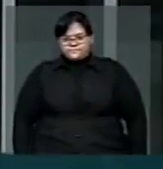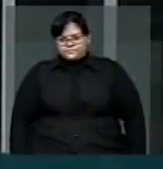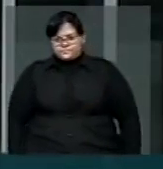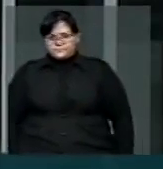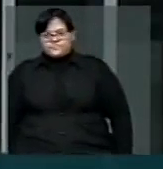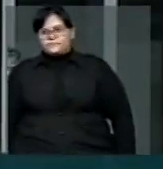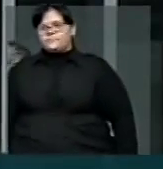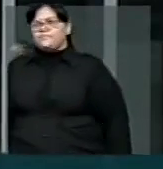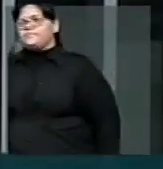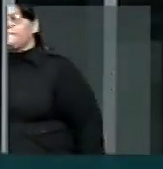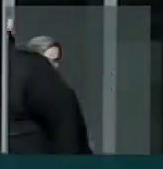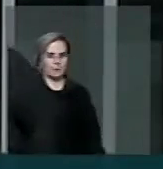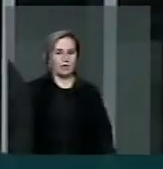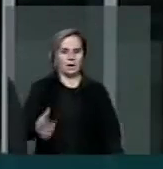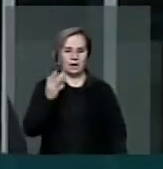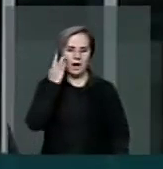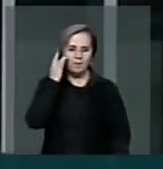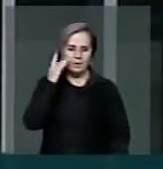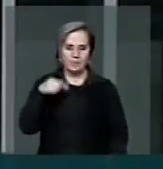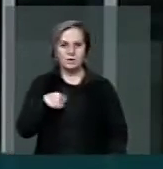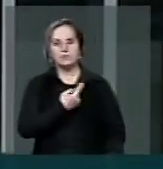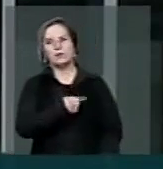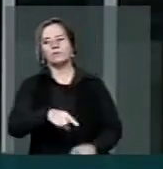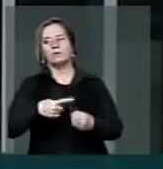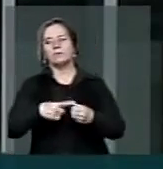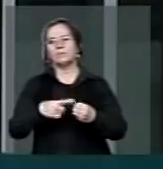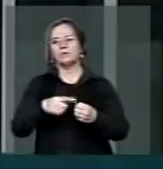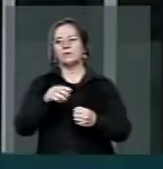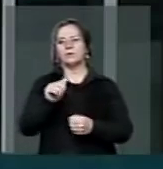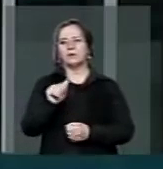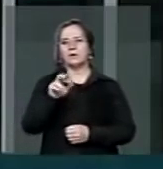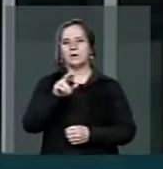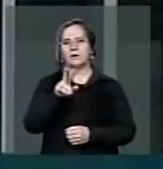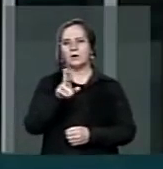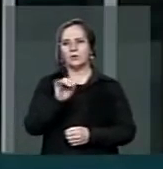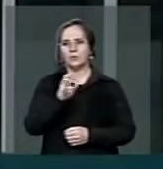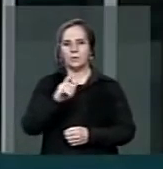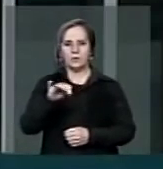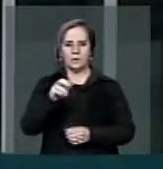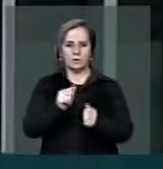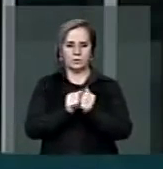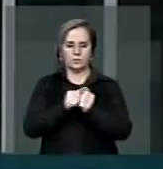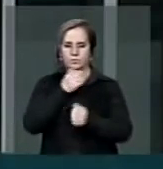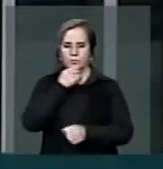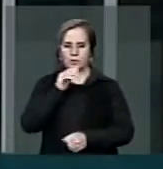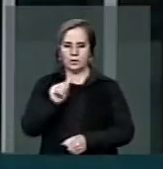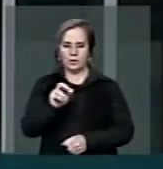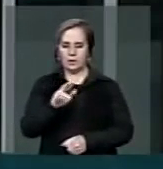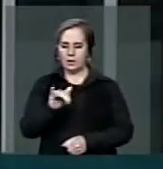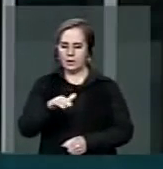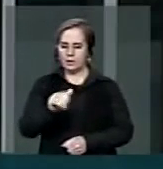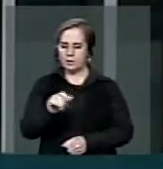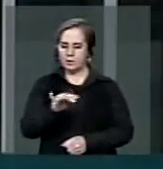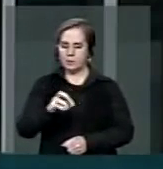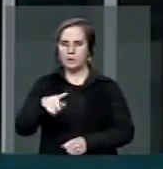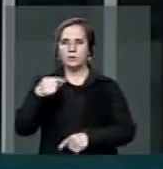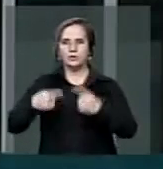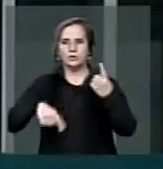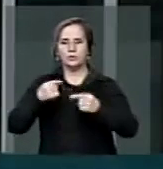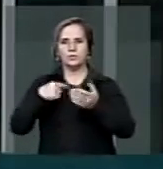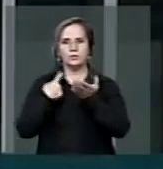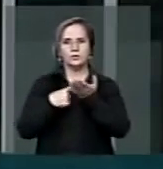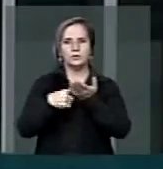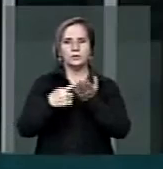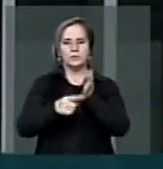amanhã nós vamos estar em Oeiras, acompanhando o nosso querido reitor, Arimatea Dantas Lopes, discutindo o calendário de implantação